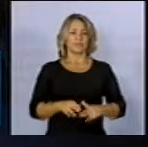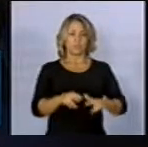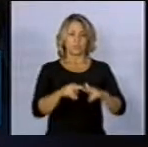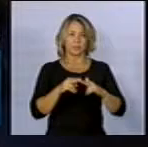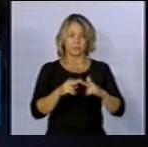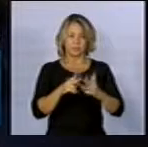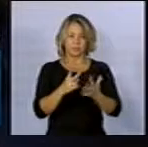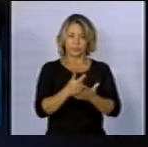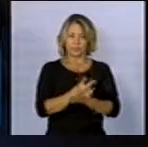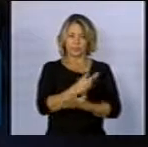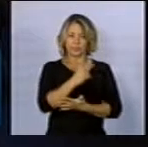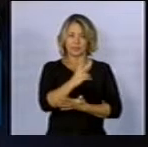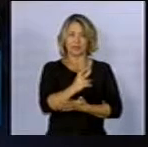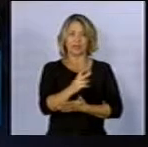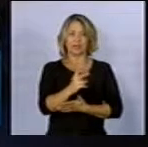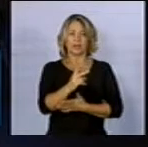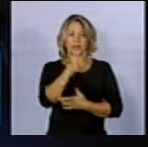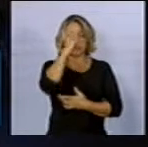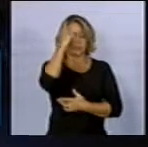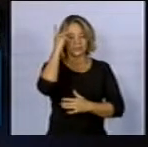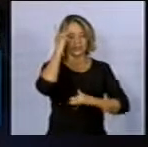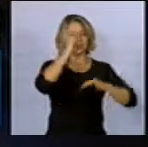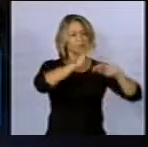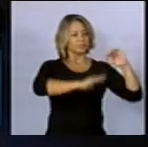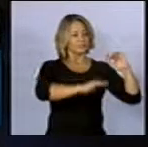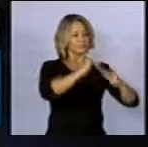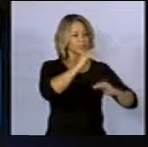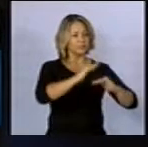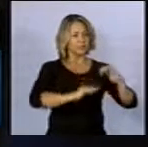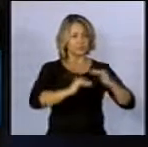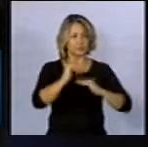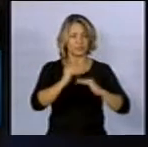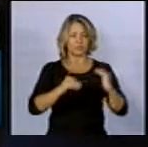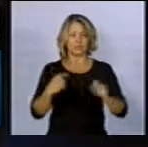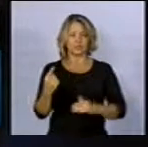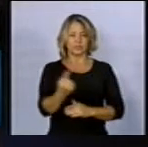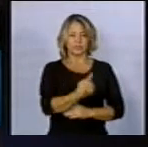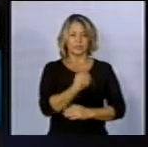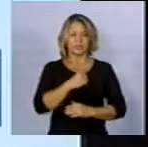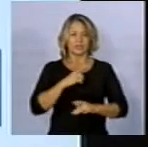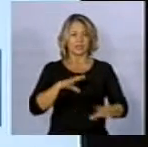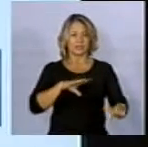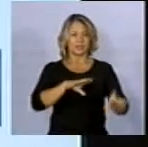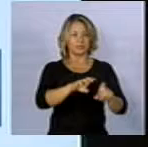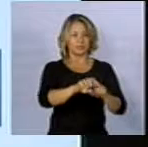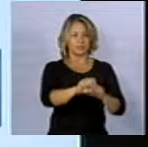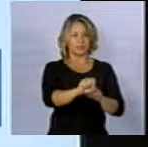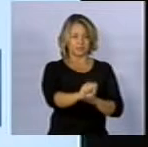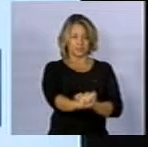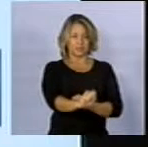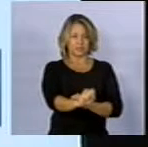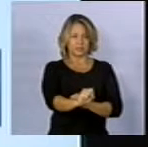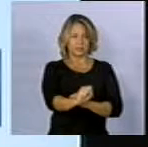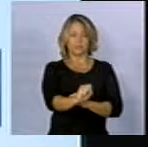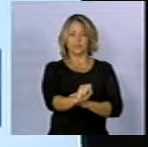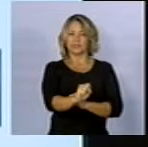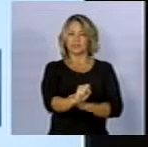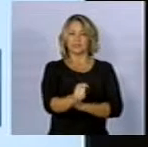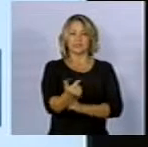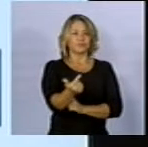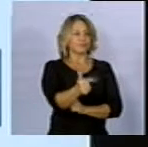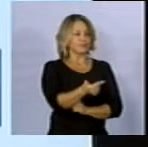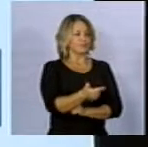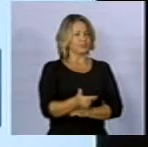fato de nossos profissionais serem eh terem uma formação da qual nós não não